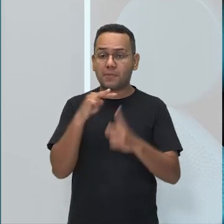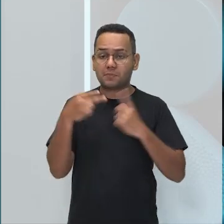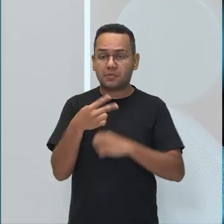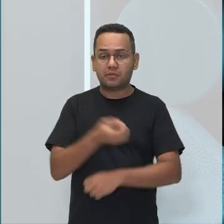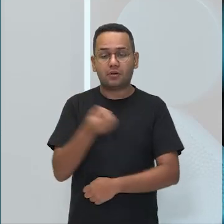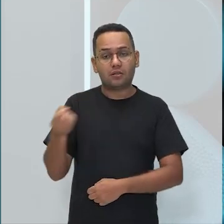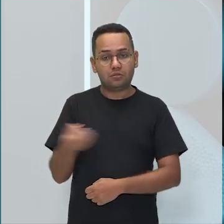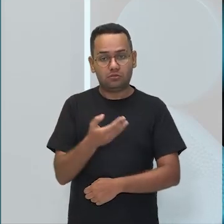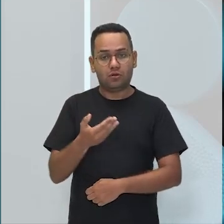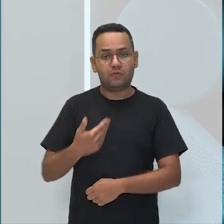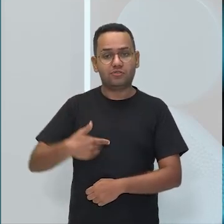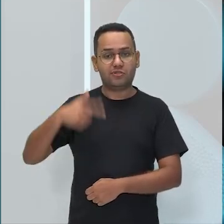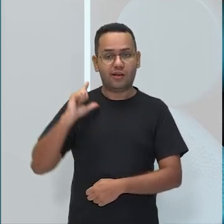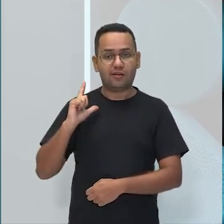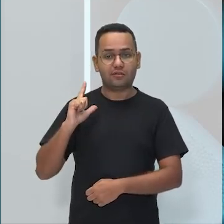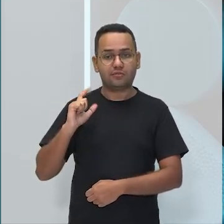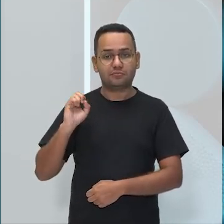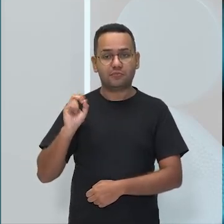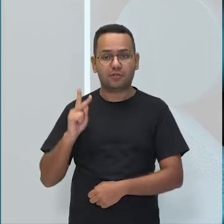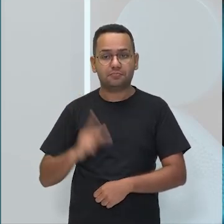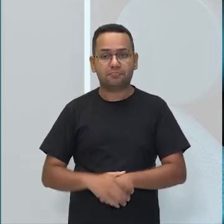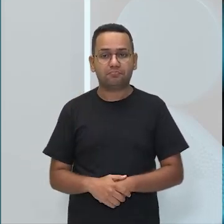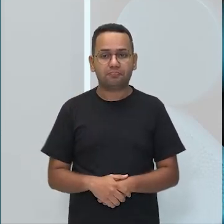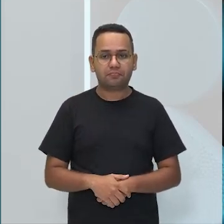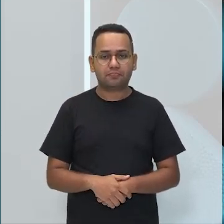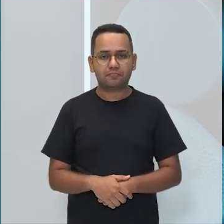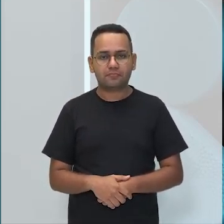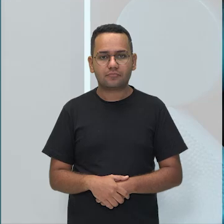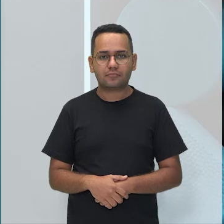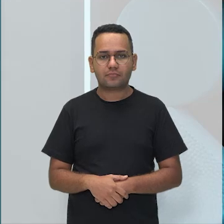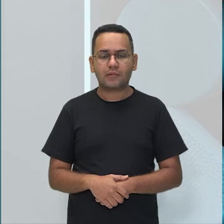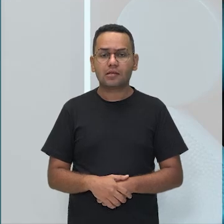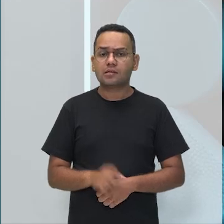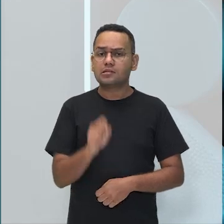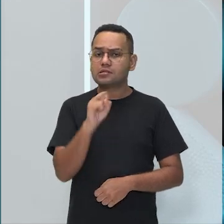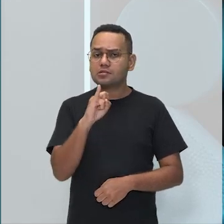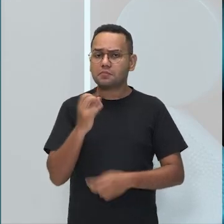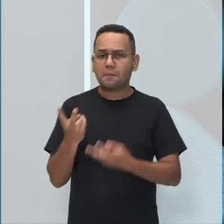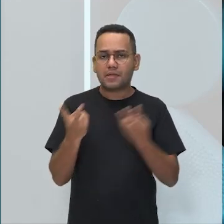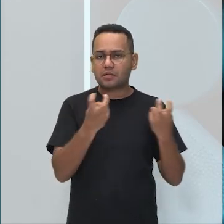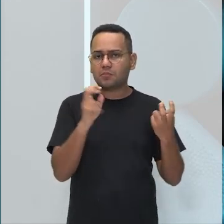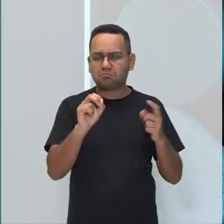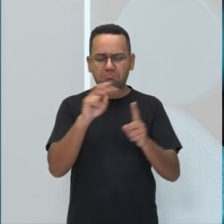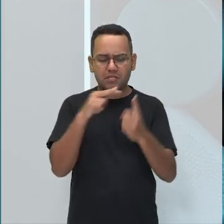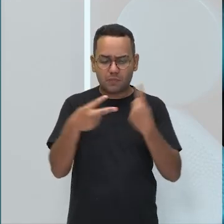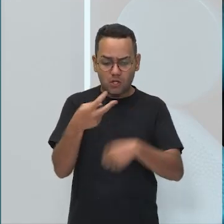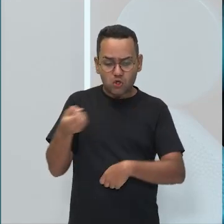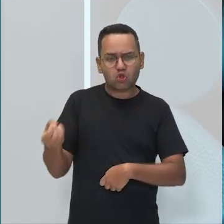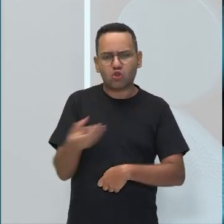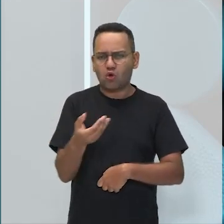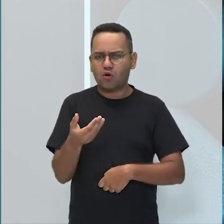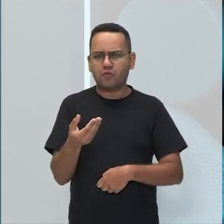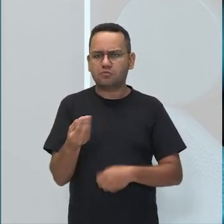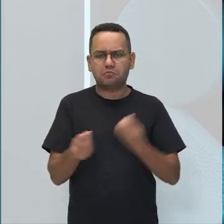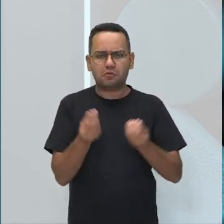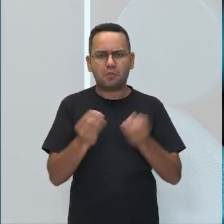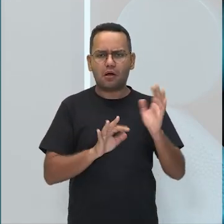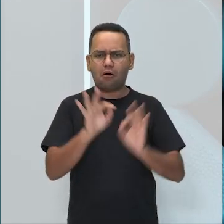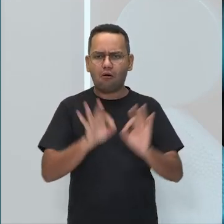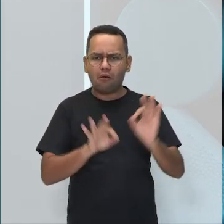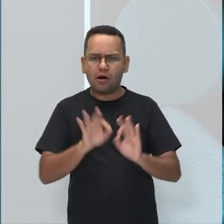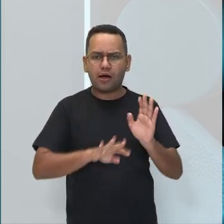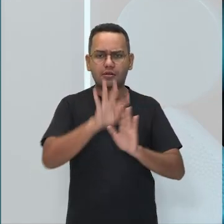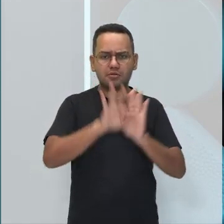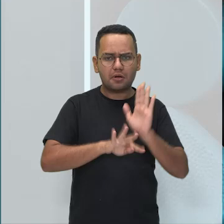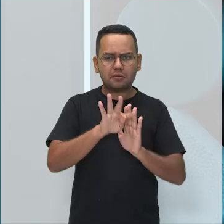vimos na primeira fase. Então, quando a gente pensa nesse contexto de produção, vamos começar pensando no mundo. O que nós vamos